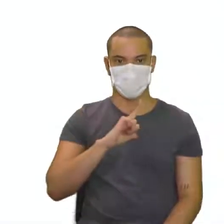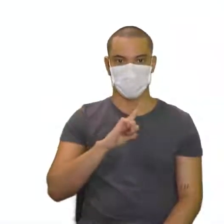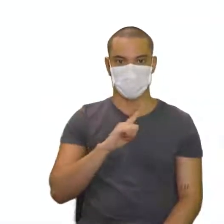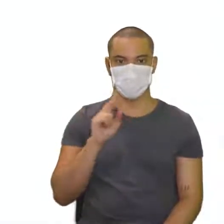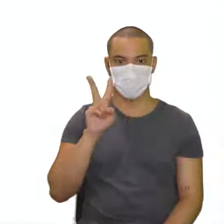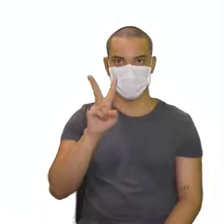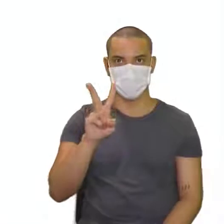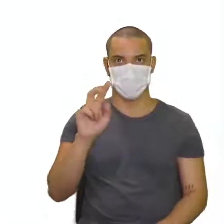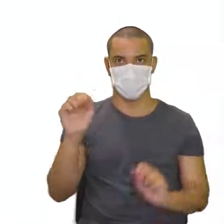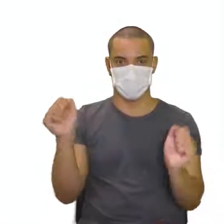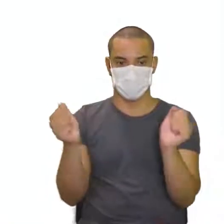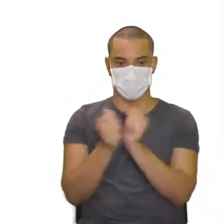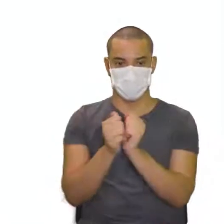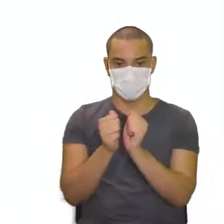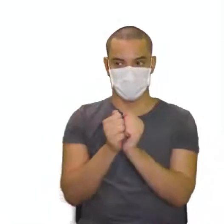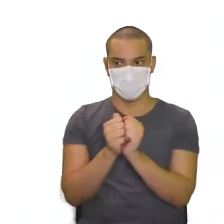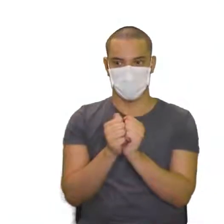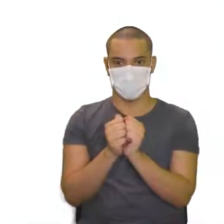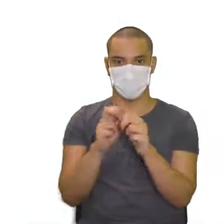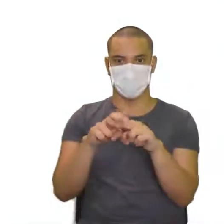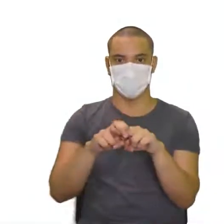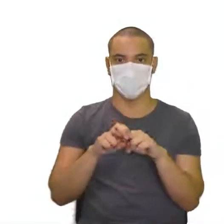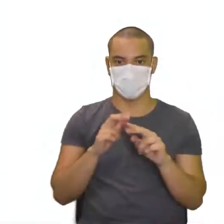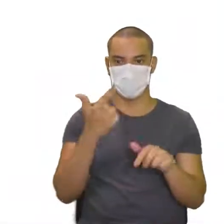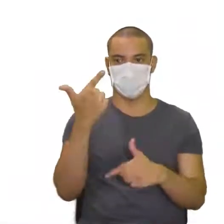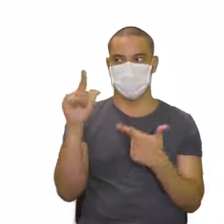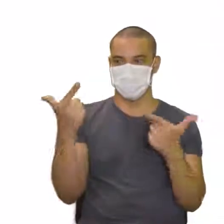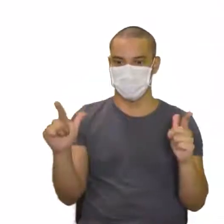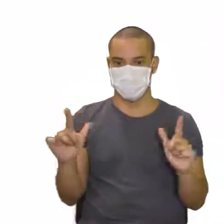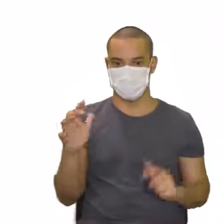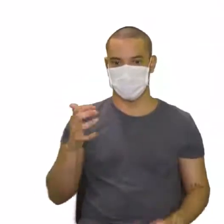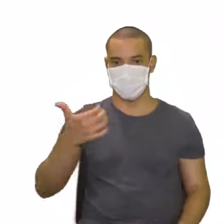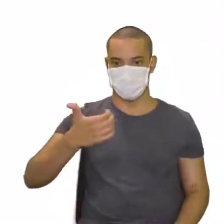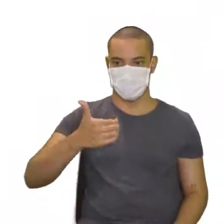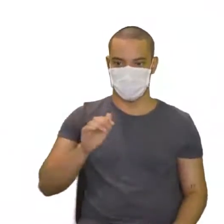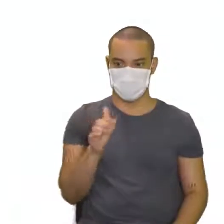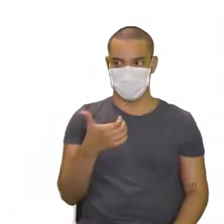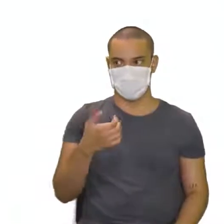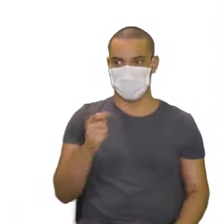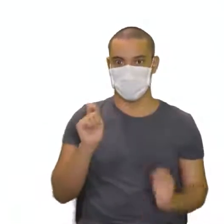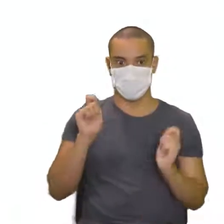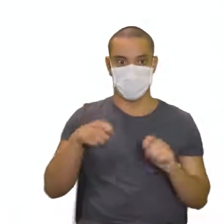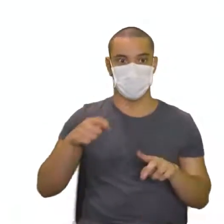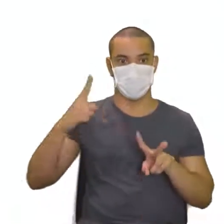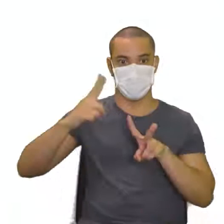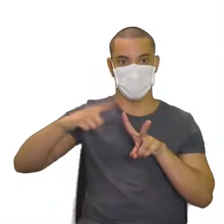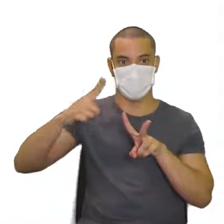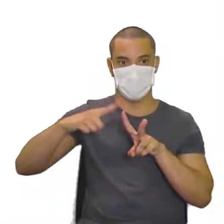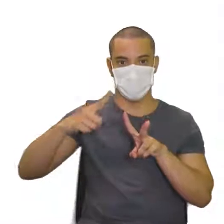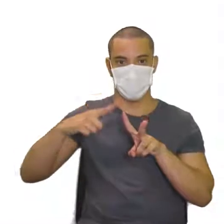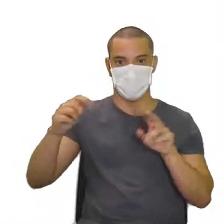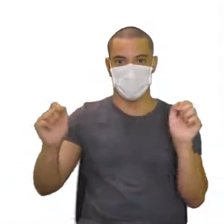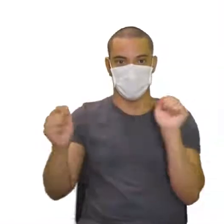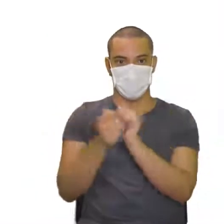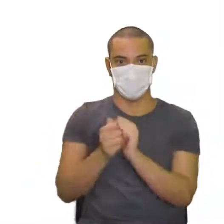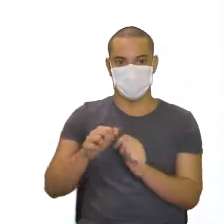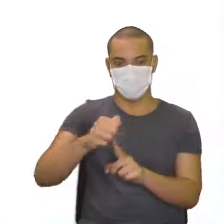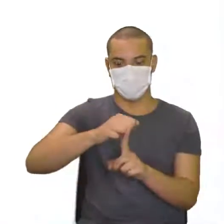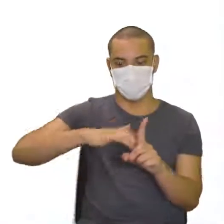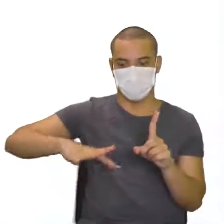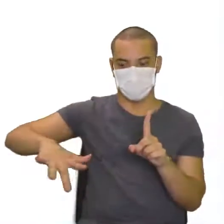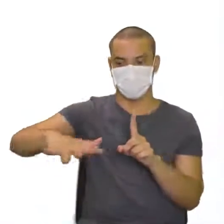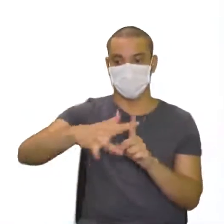agarrar a espira, ok? E os outros dedos unidos darão o sentido do vetor campo magnético. Então ali,